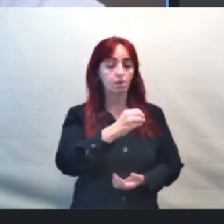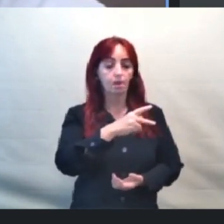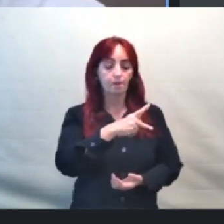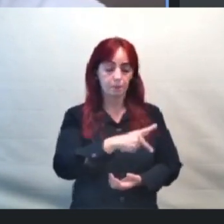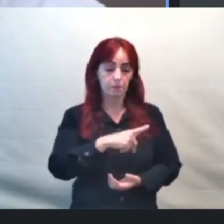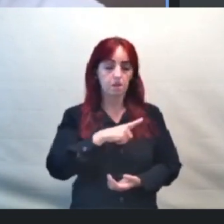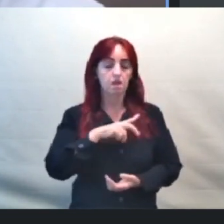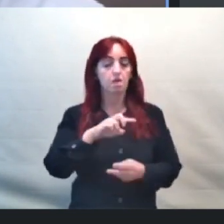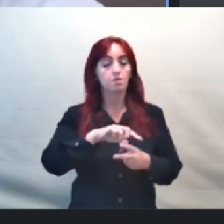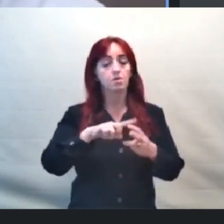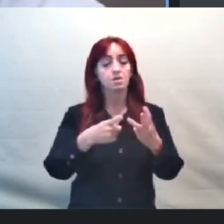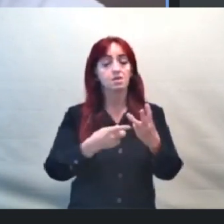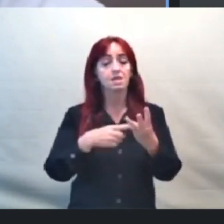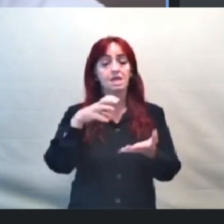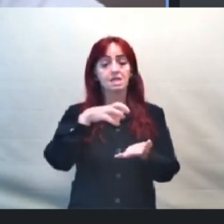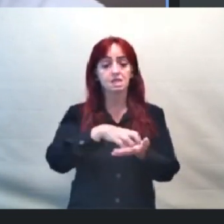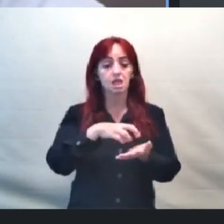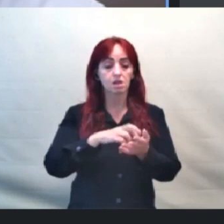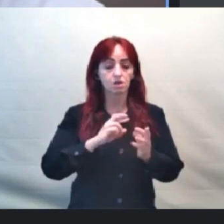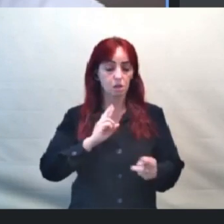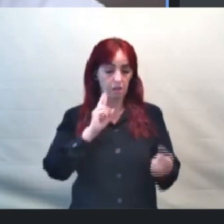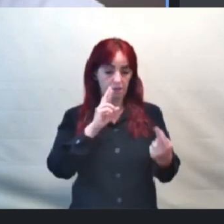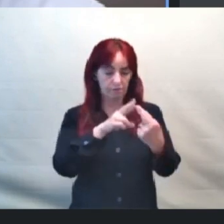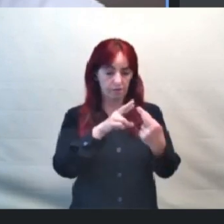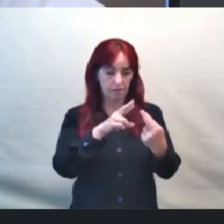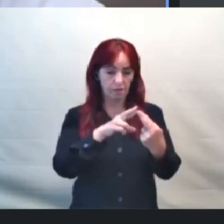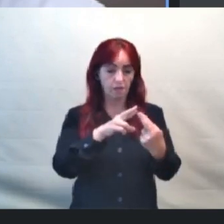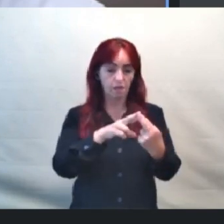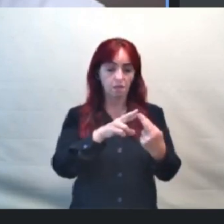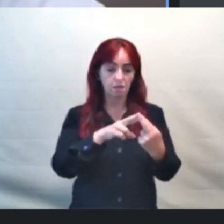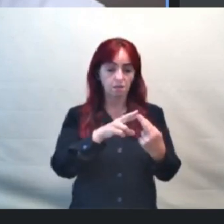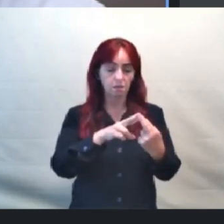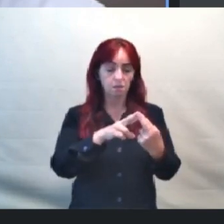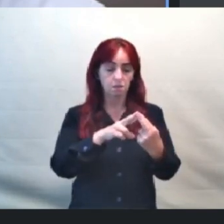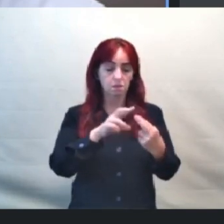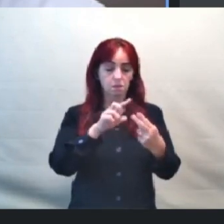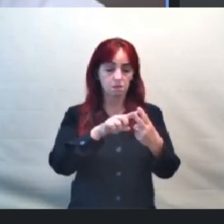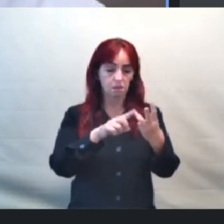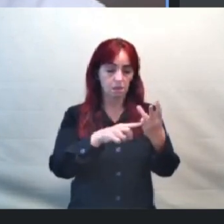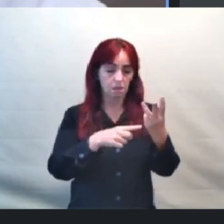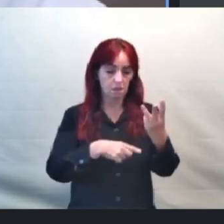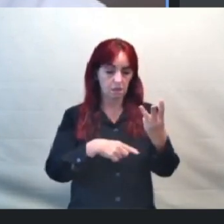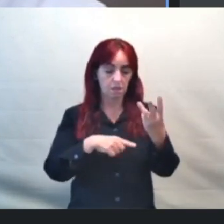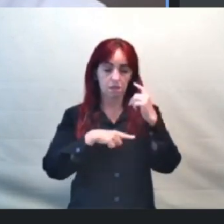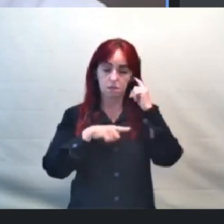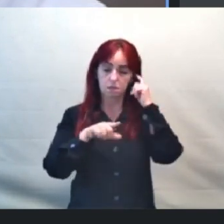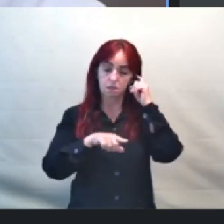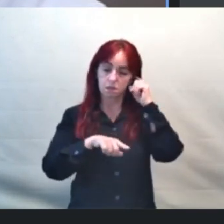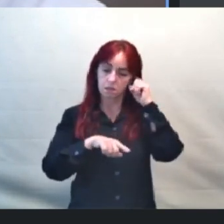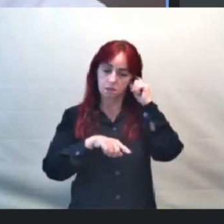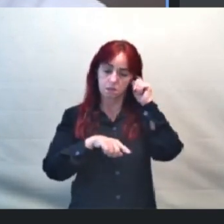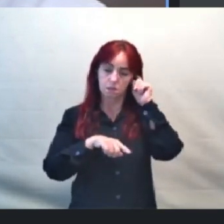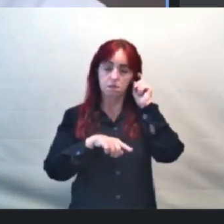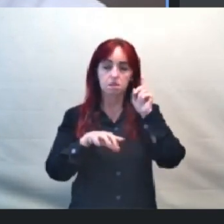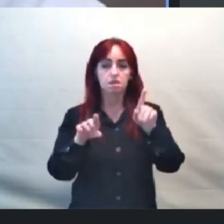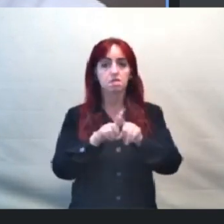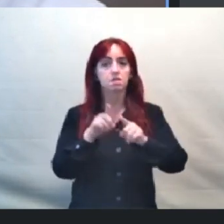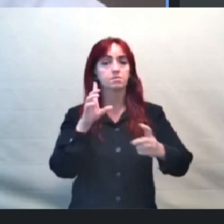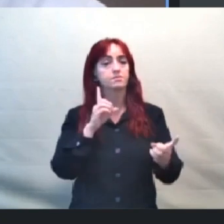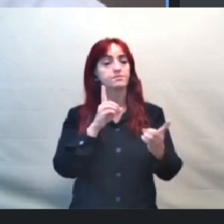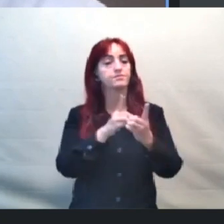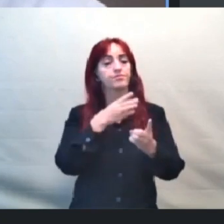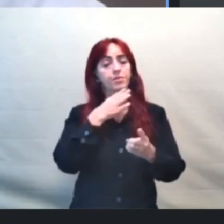especializados, né, na Noroeste, na Centro-Sul e na Leste. Temos um centro de referência especializado que atende crianças e adolescentes